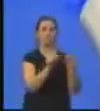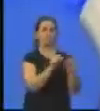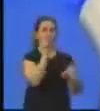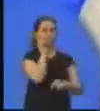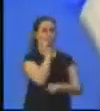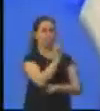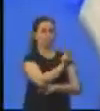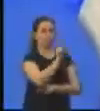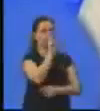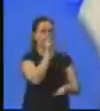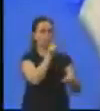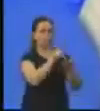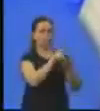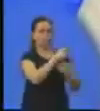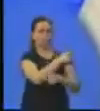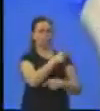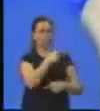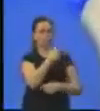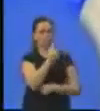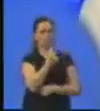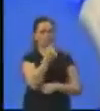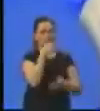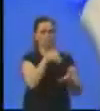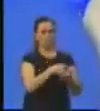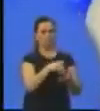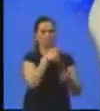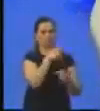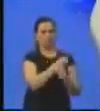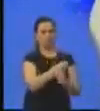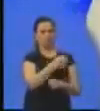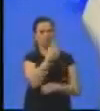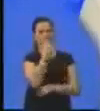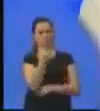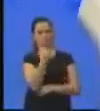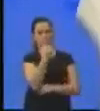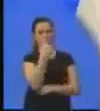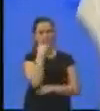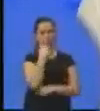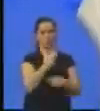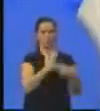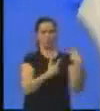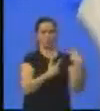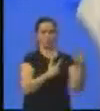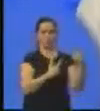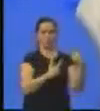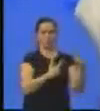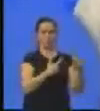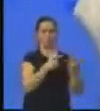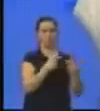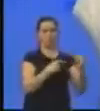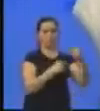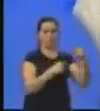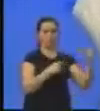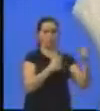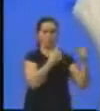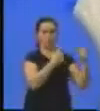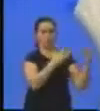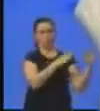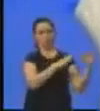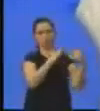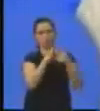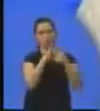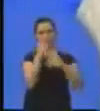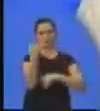imagem ficou presa de menos 1 até 1. Então a imagem ali no y ficou presa de menos 1 a 1. Já o valor de x